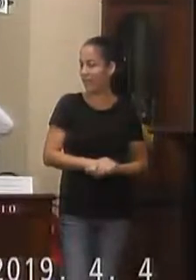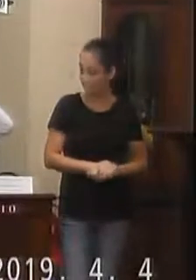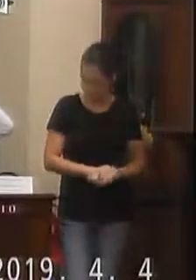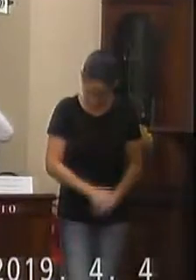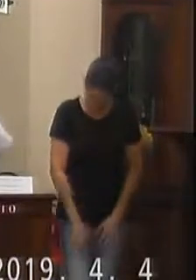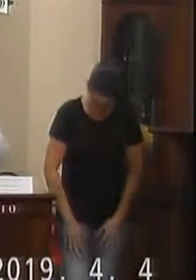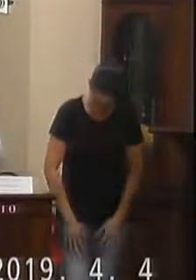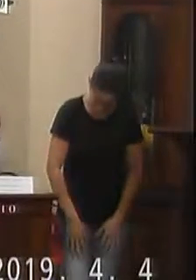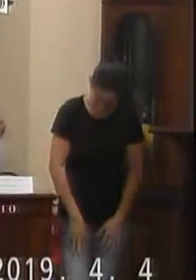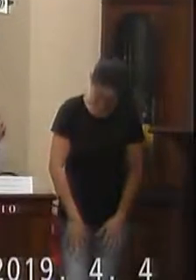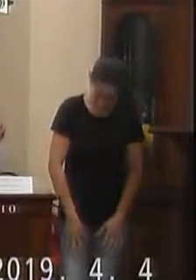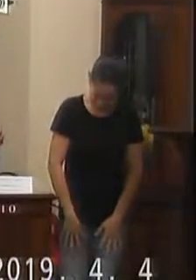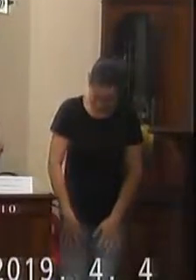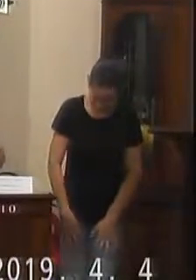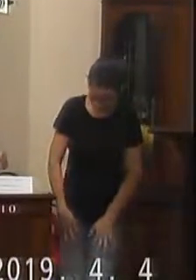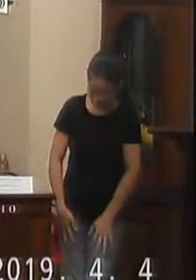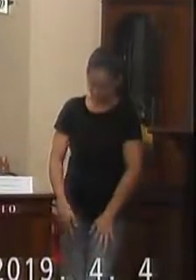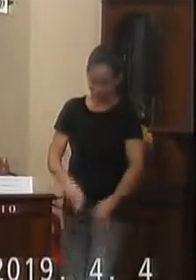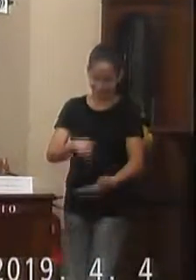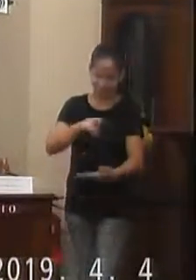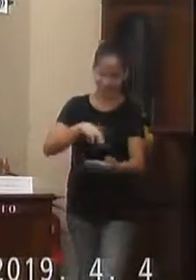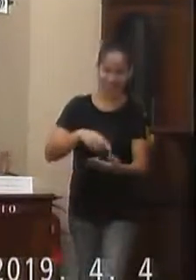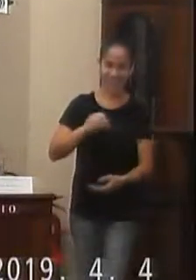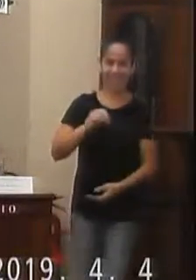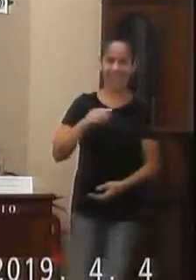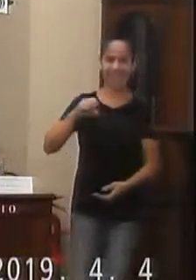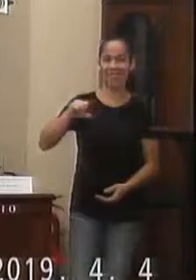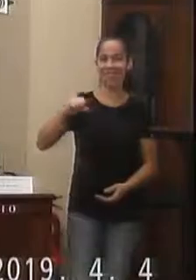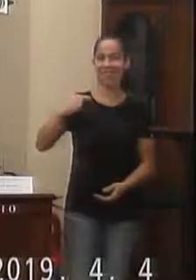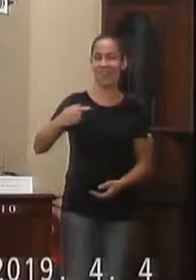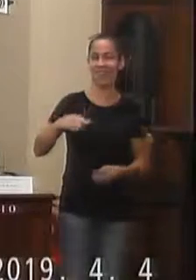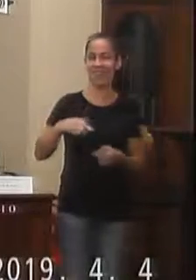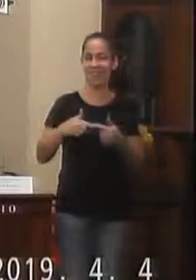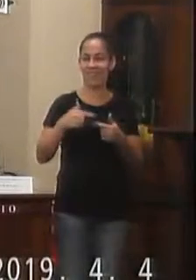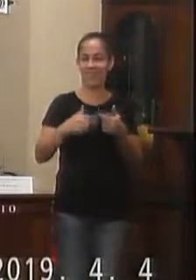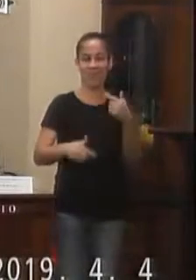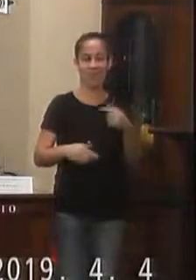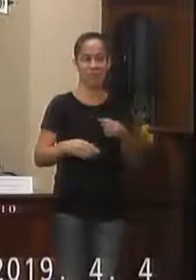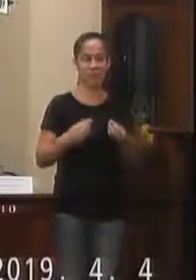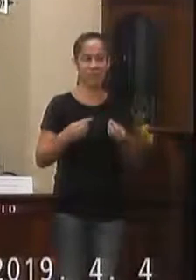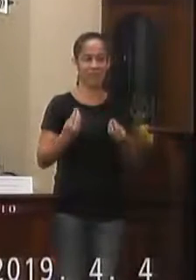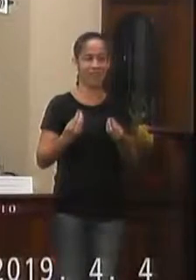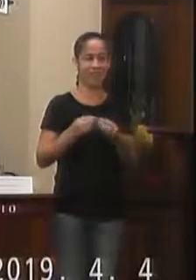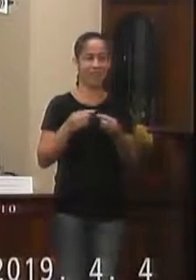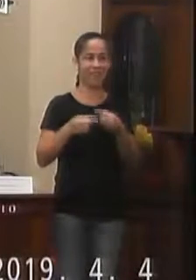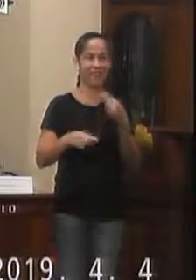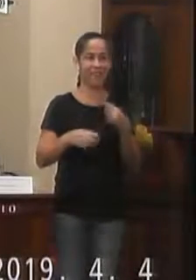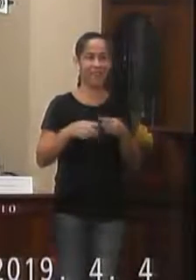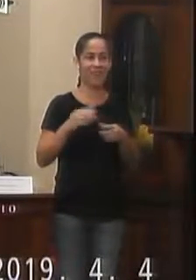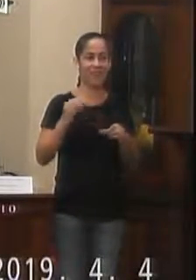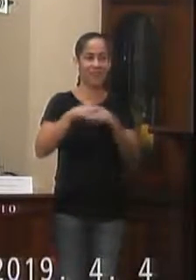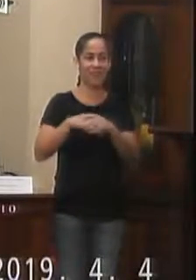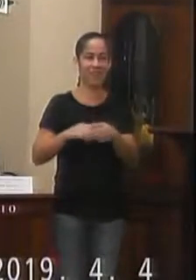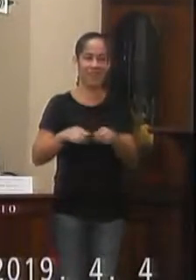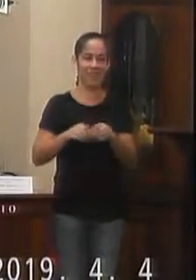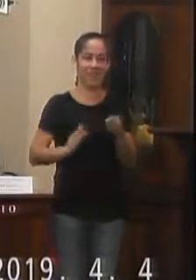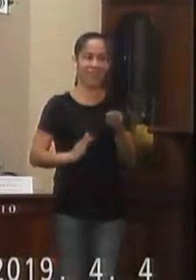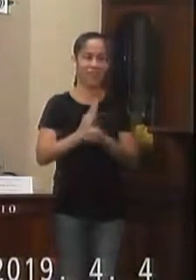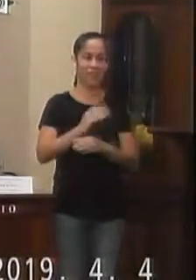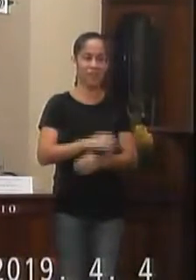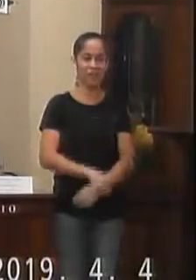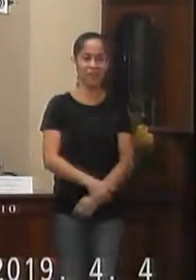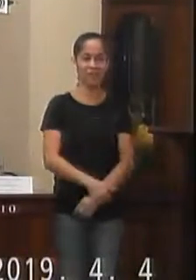Requerimento 097 do vereador Fábio Antônio se encontra em discussão. Não tendo quem queira discutir, em votação.